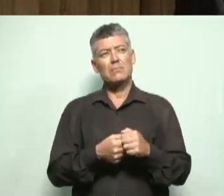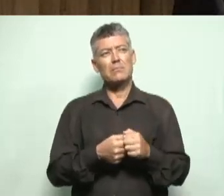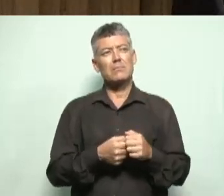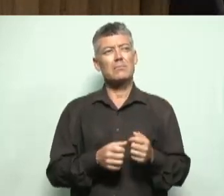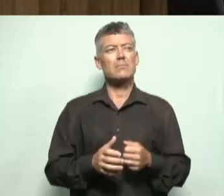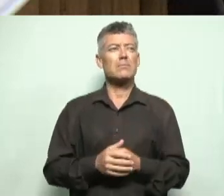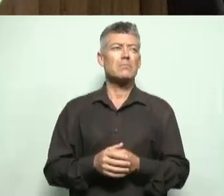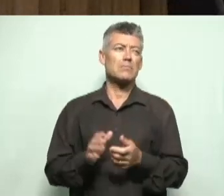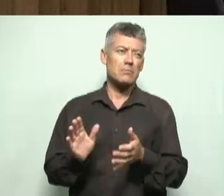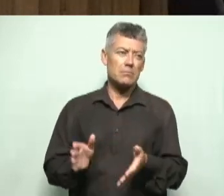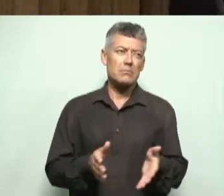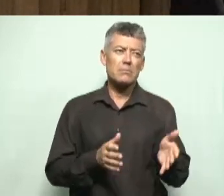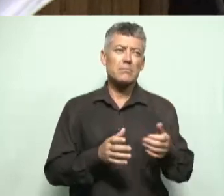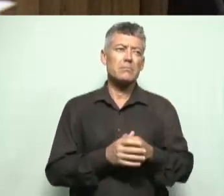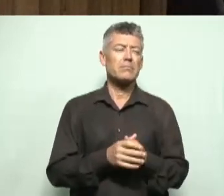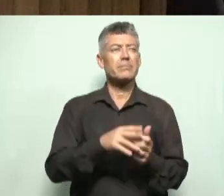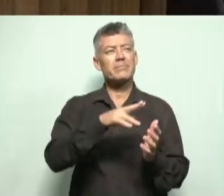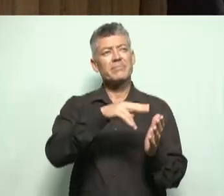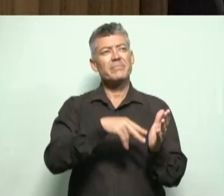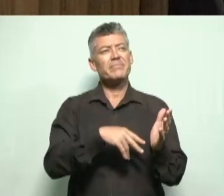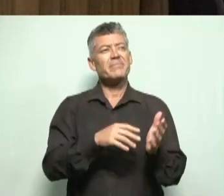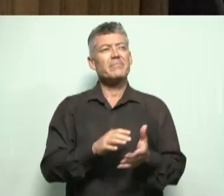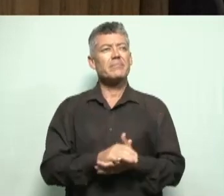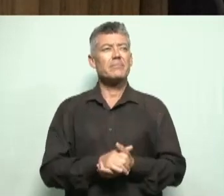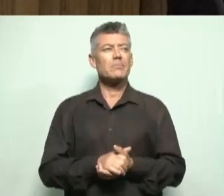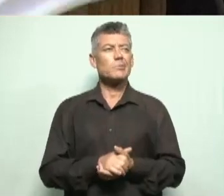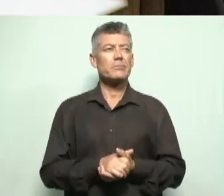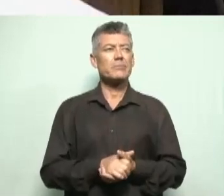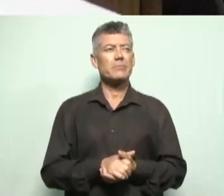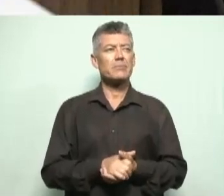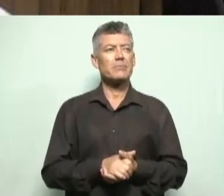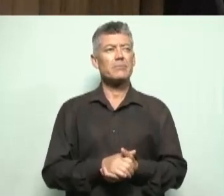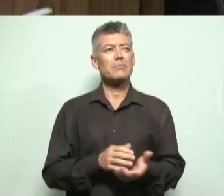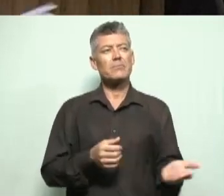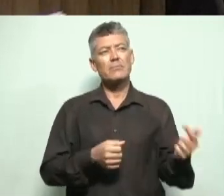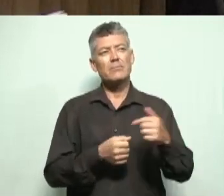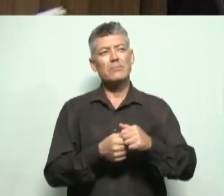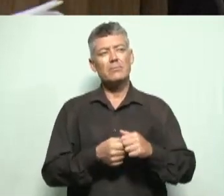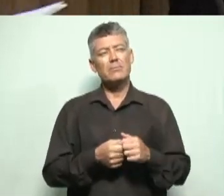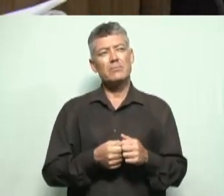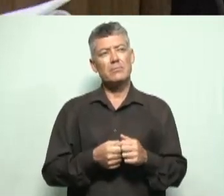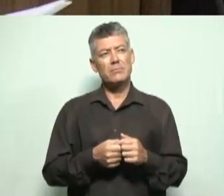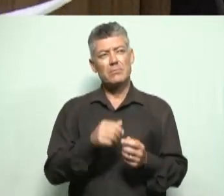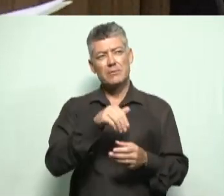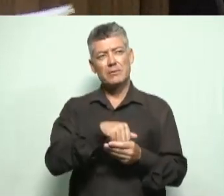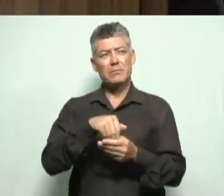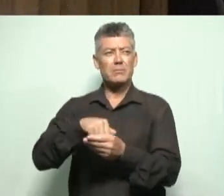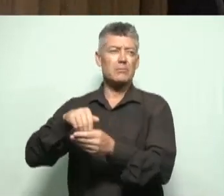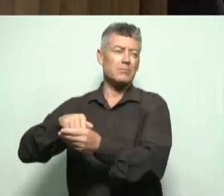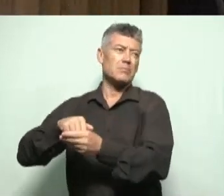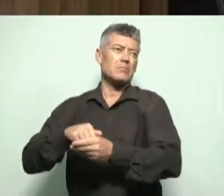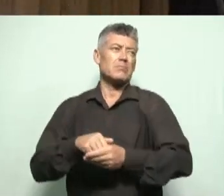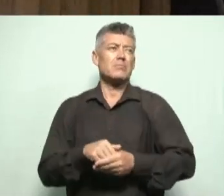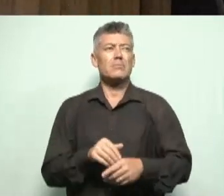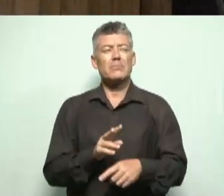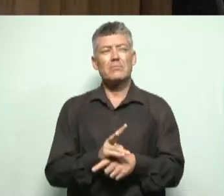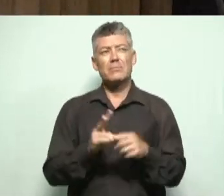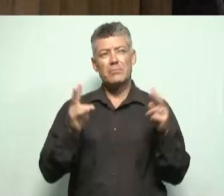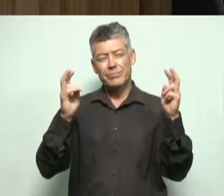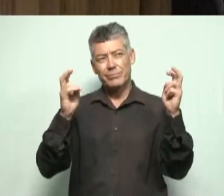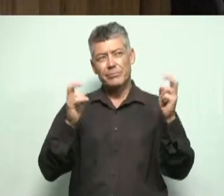foram lidos e votados os requerimentos constantes na pauta.